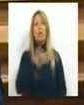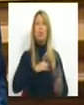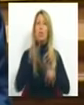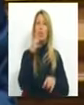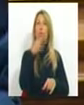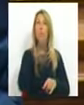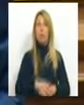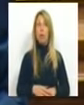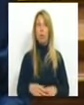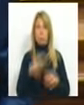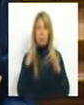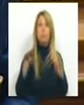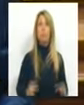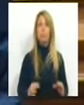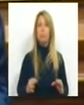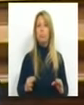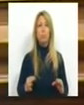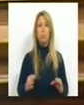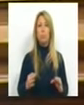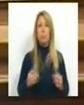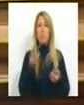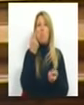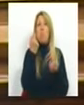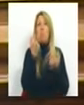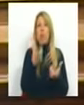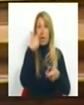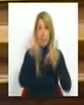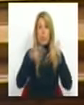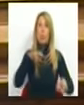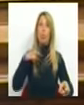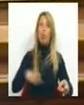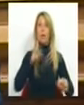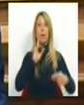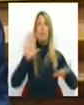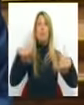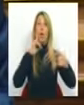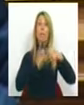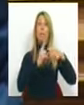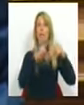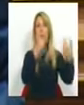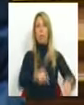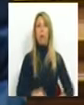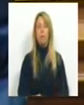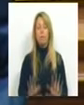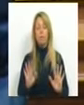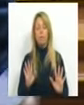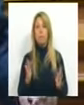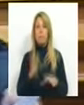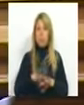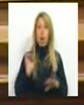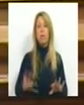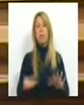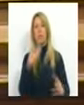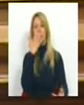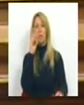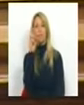serão seguramente muito, mas mesmo muito poucos, aqueles portugueses que dela poderão beneficiar. Por isso, perante a